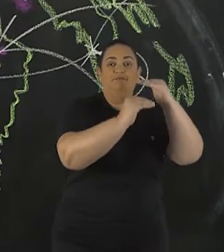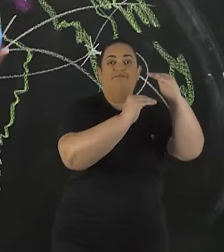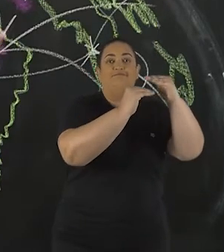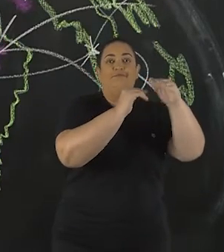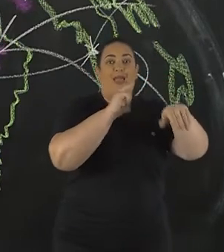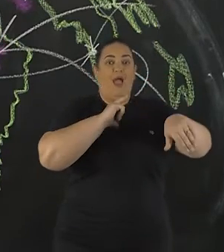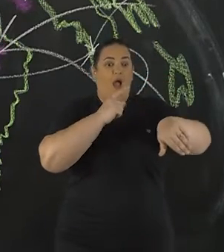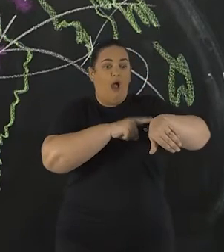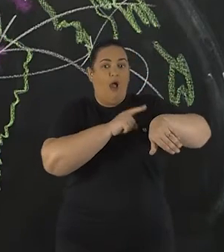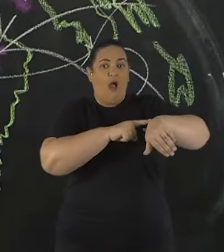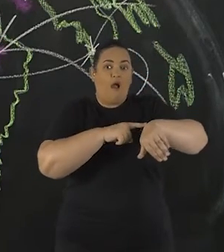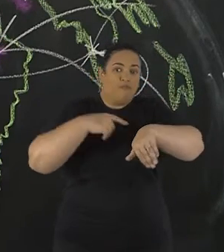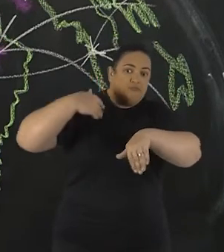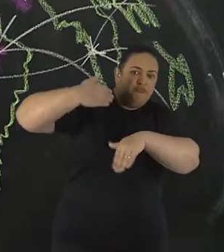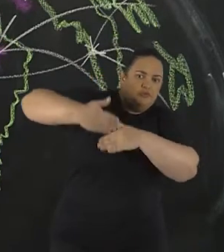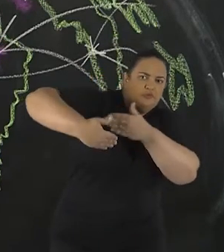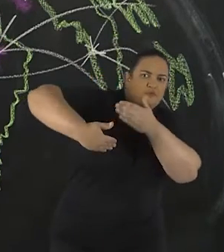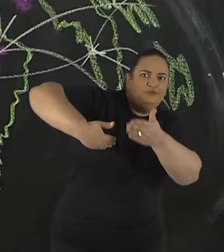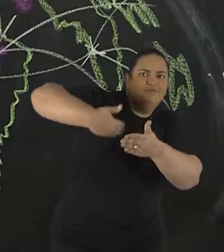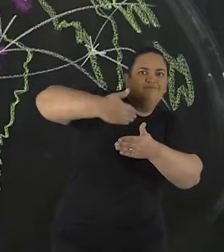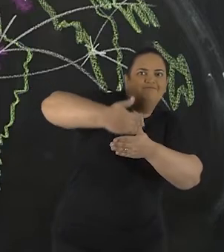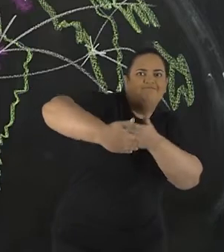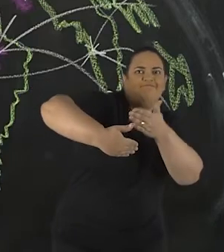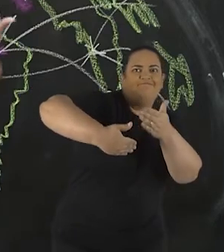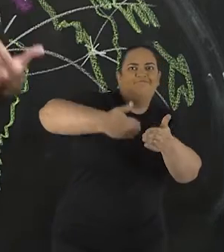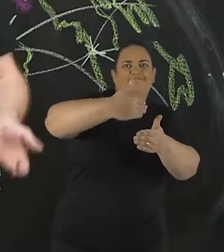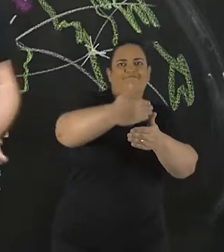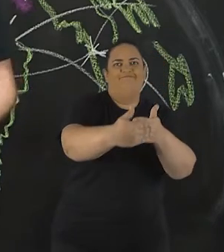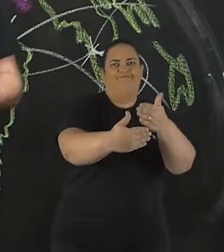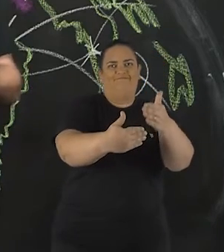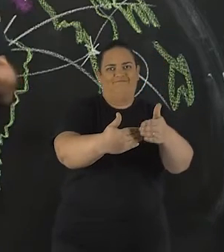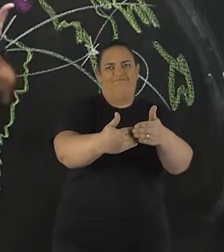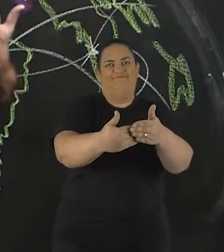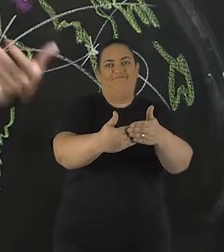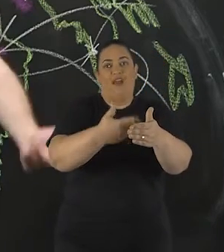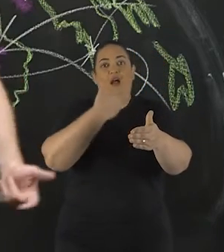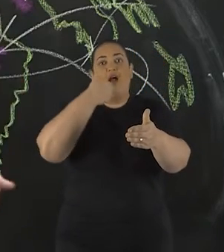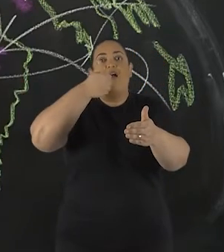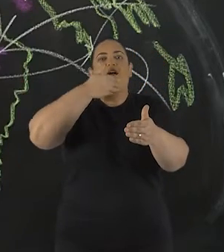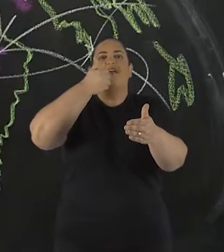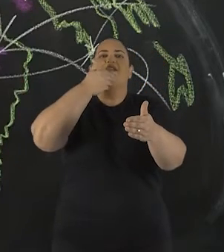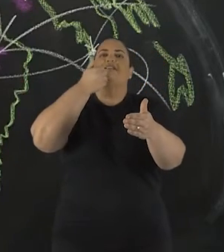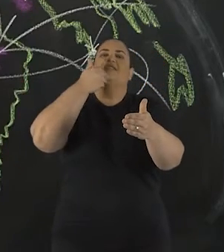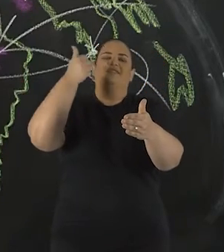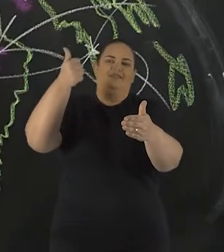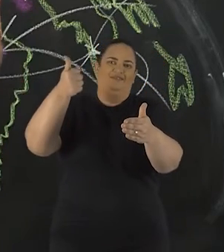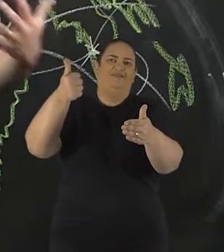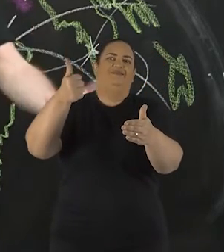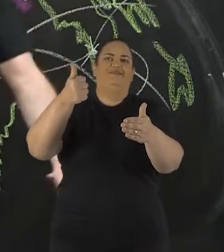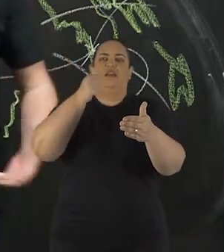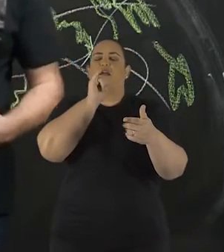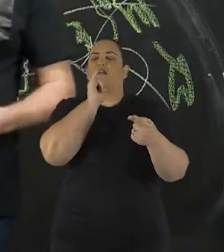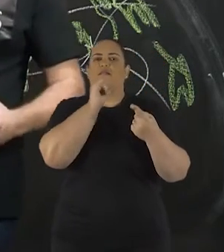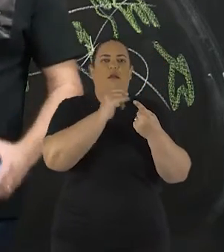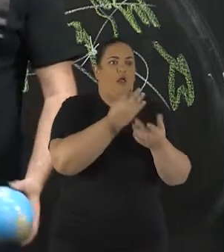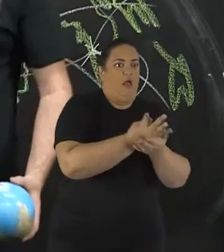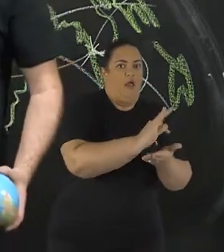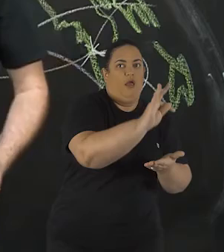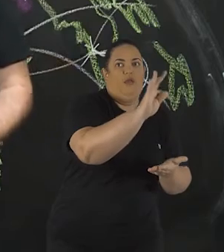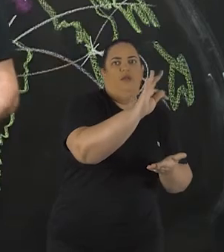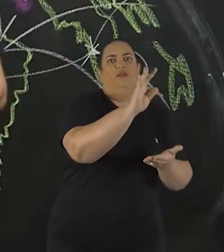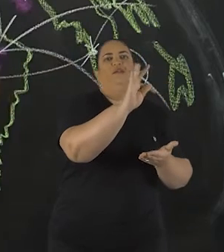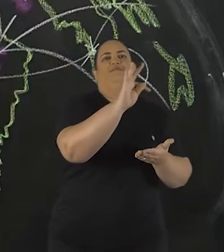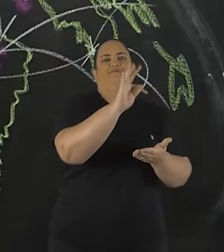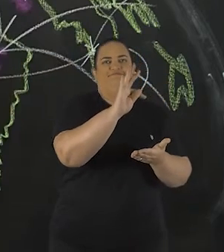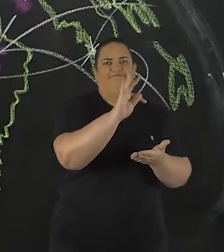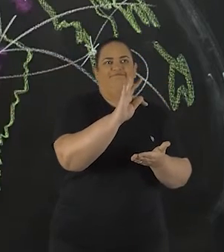com o tempo acabou acontecendo devido a processos aí da melhoria da questão da tecnologia,